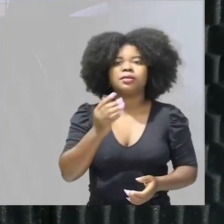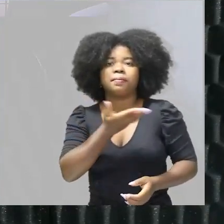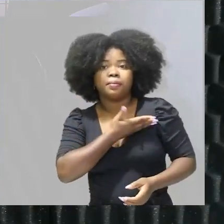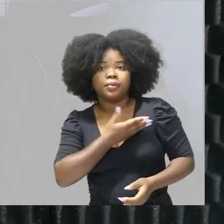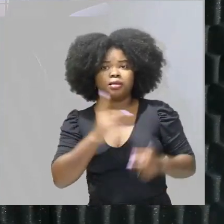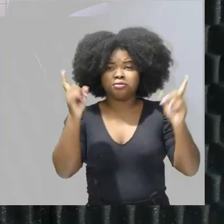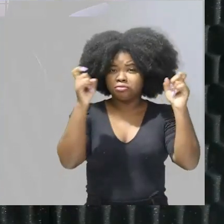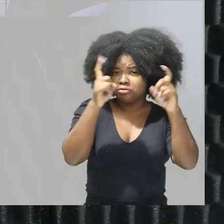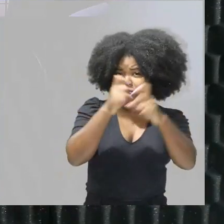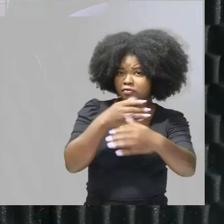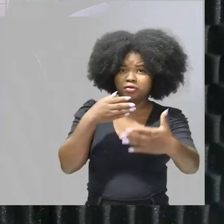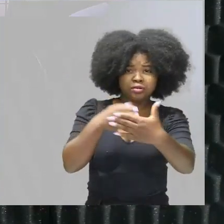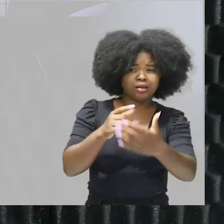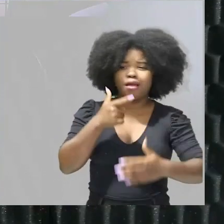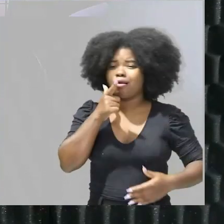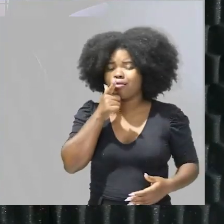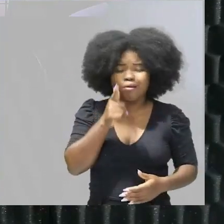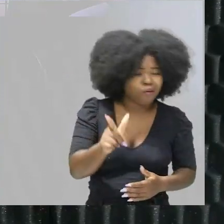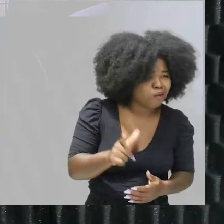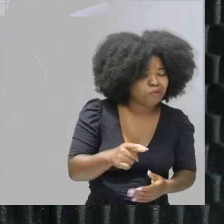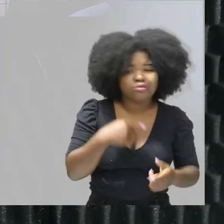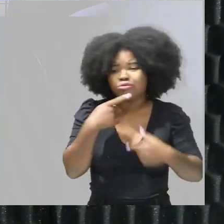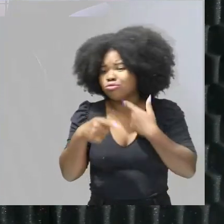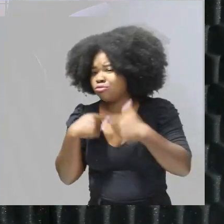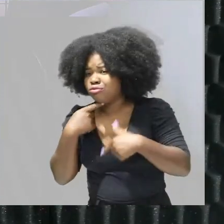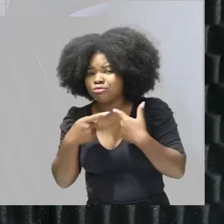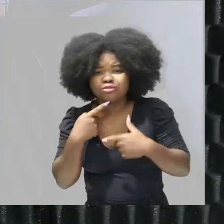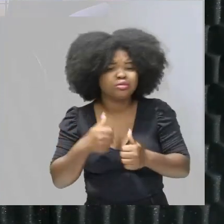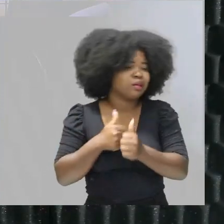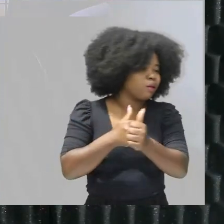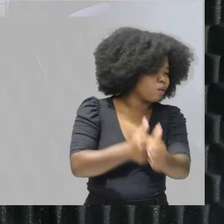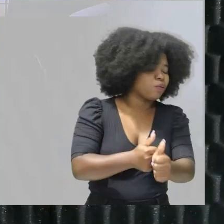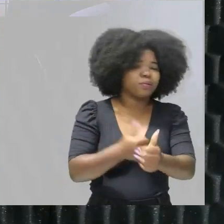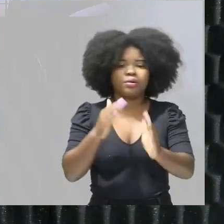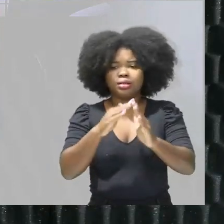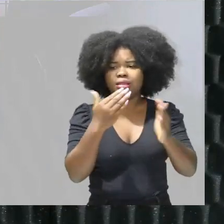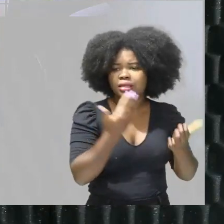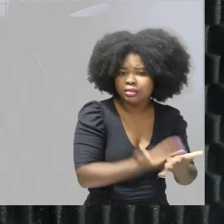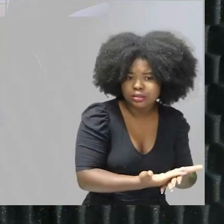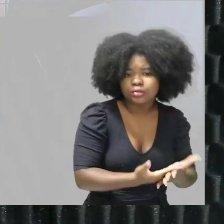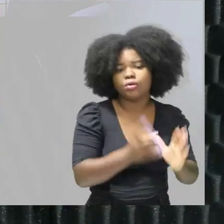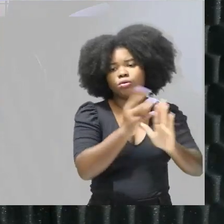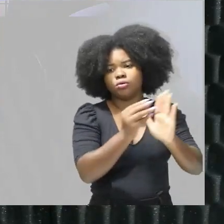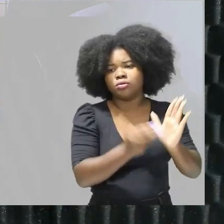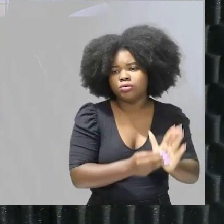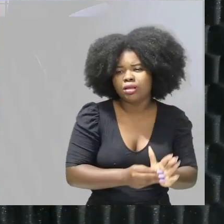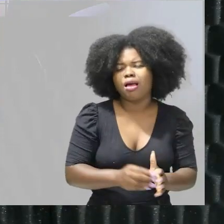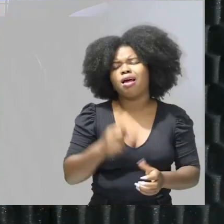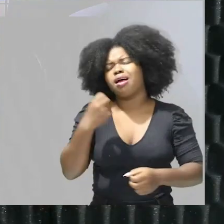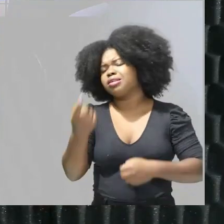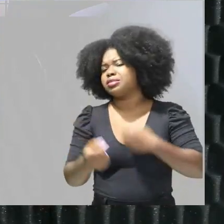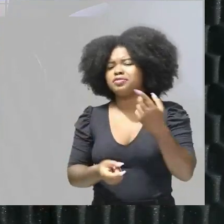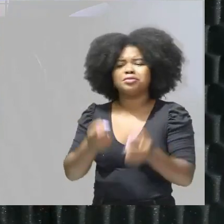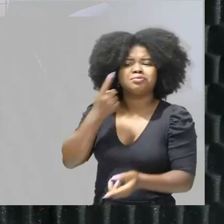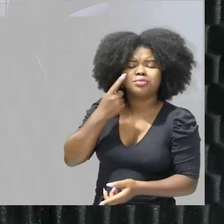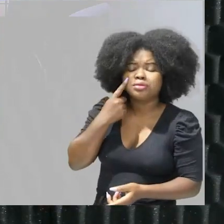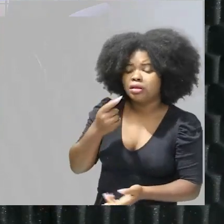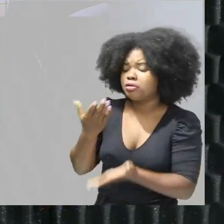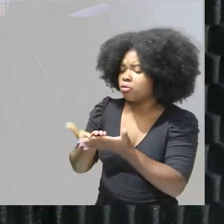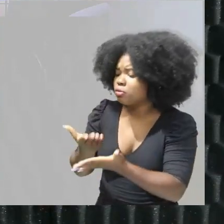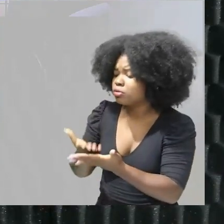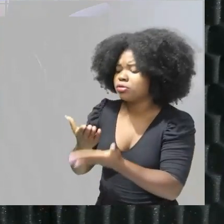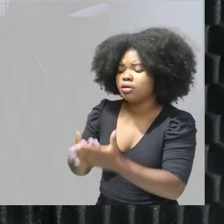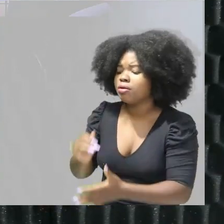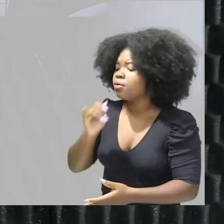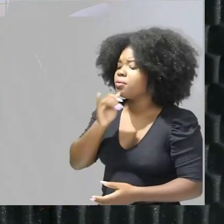tem dúvidas que não consegue acompanhar na escola este conteúdo muita gente quer só tirar uma dúvida Ah eu estou estudando ali teoria